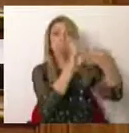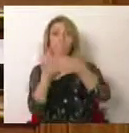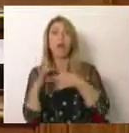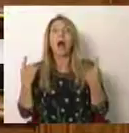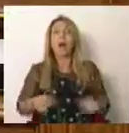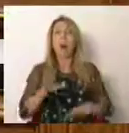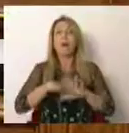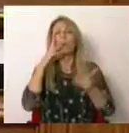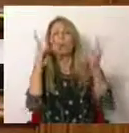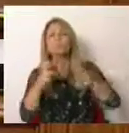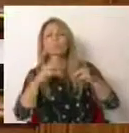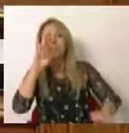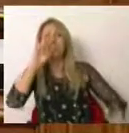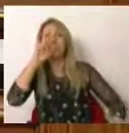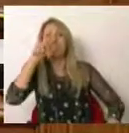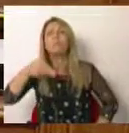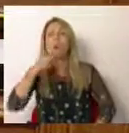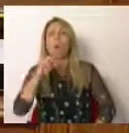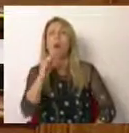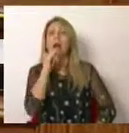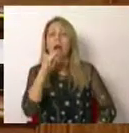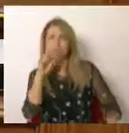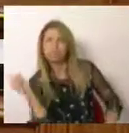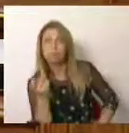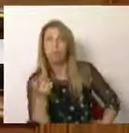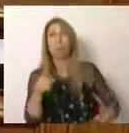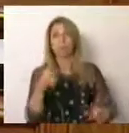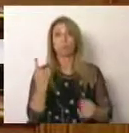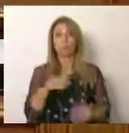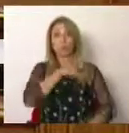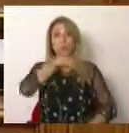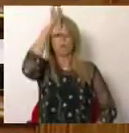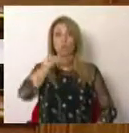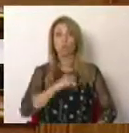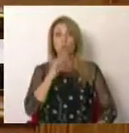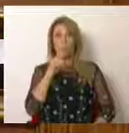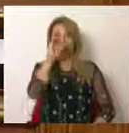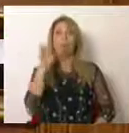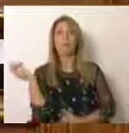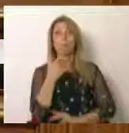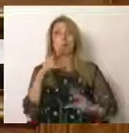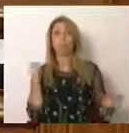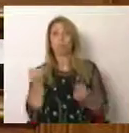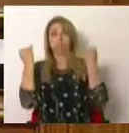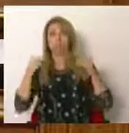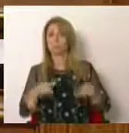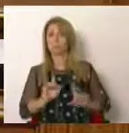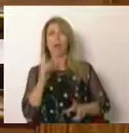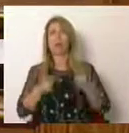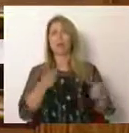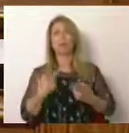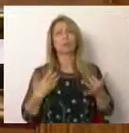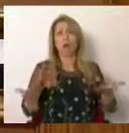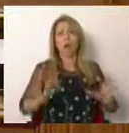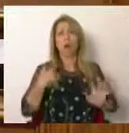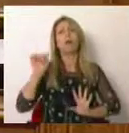o Sr. Ministro do Ambiente muitas vezes chutou a recusa, designadamente, da avaliação de impacto ambiental, chutou para o